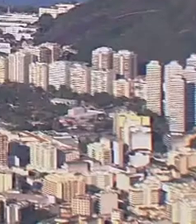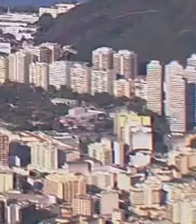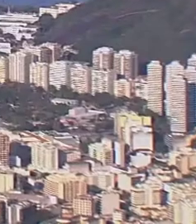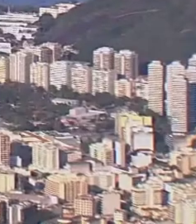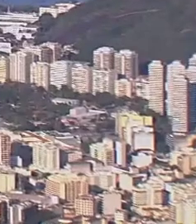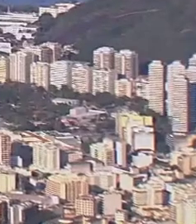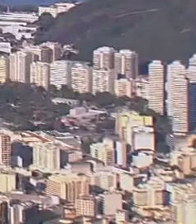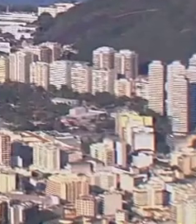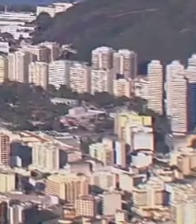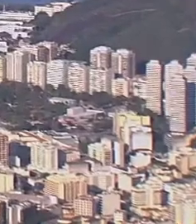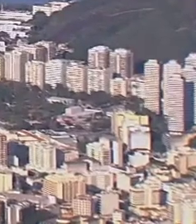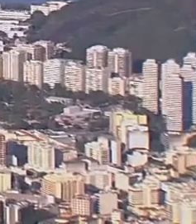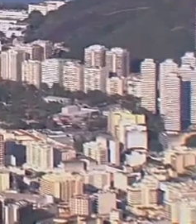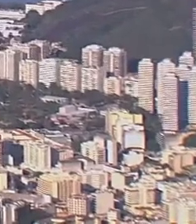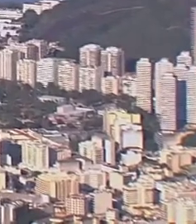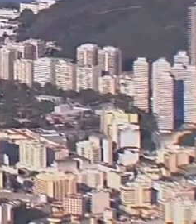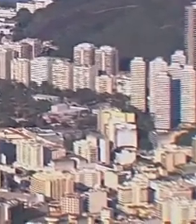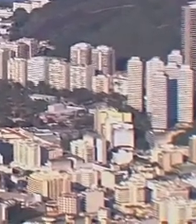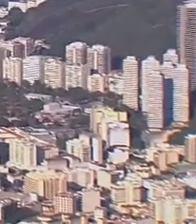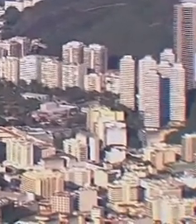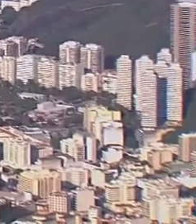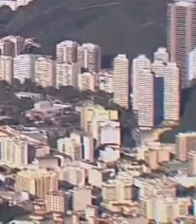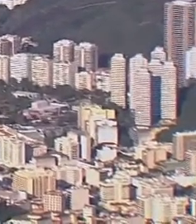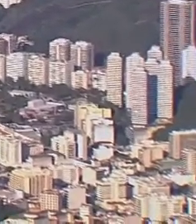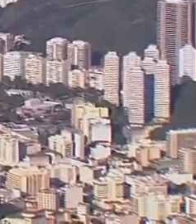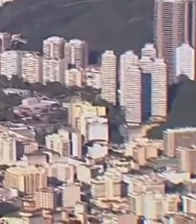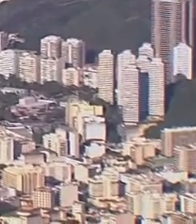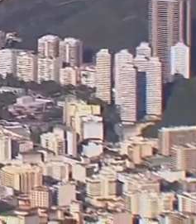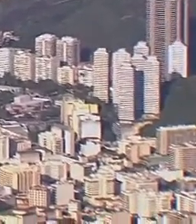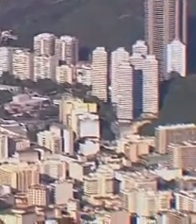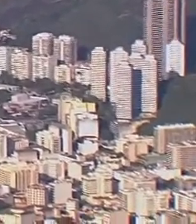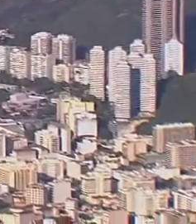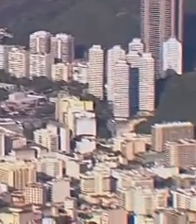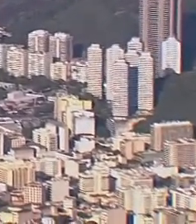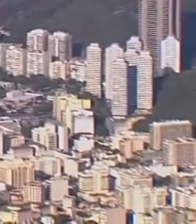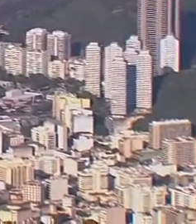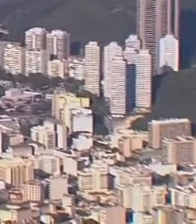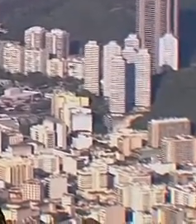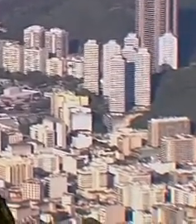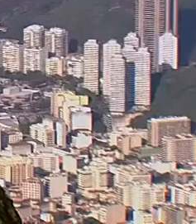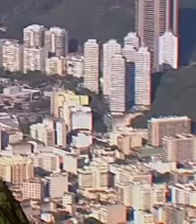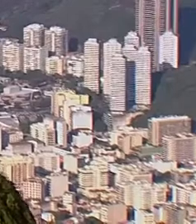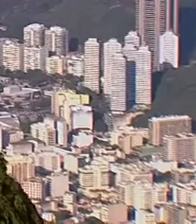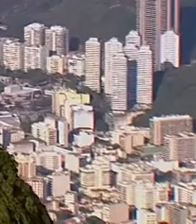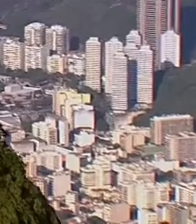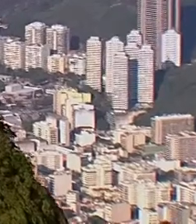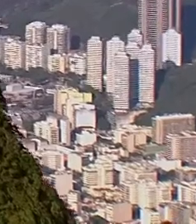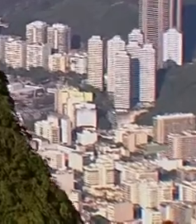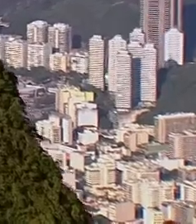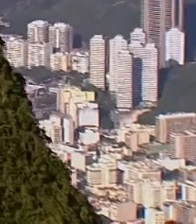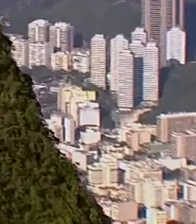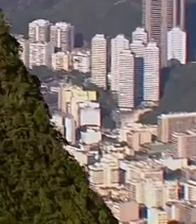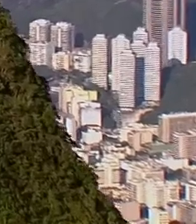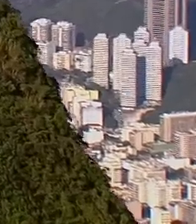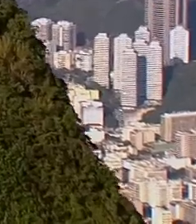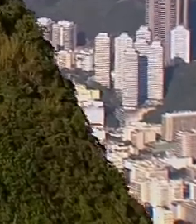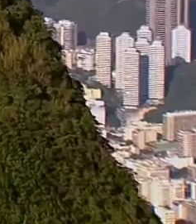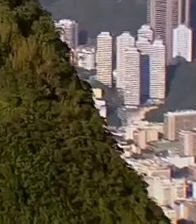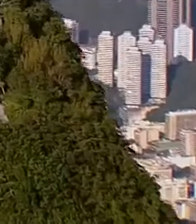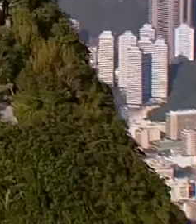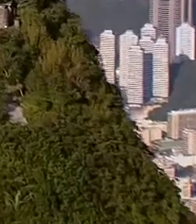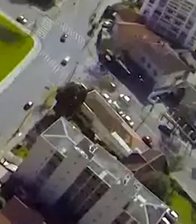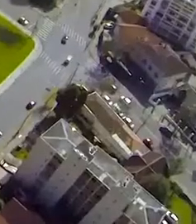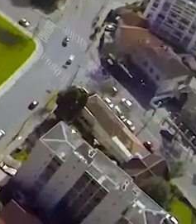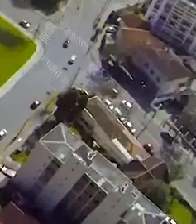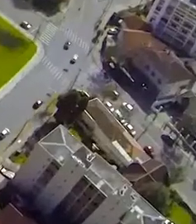a imagem do cruzeiro resplandece. Gigante pela própria